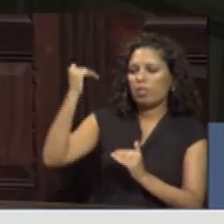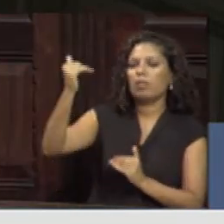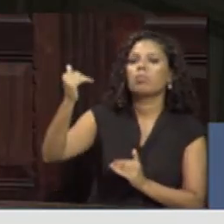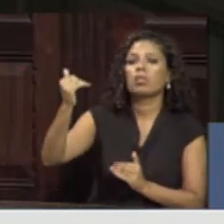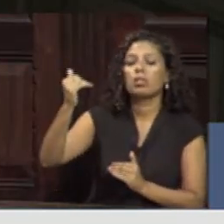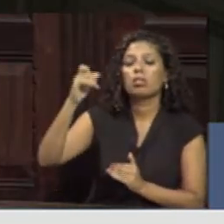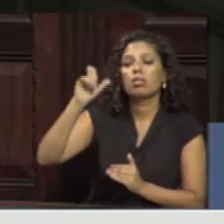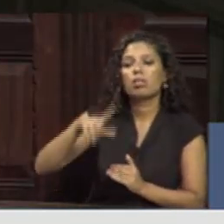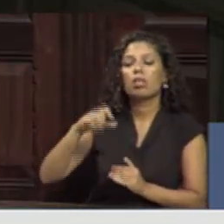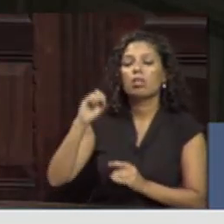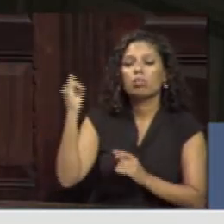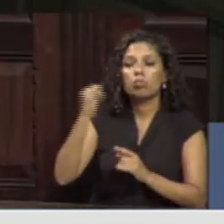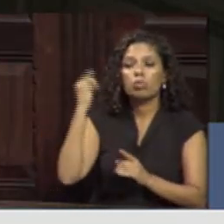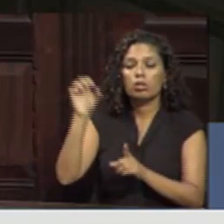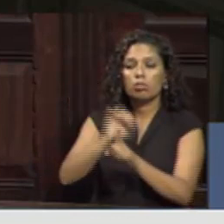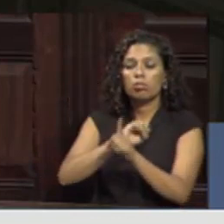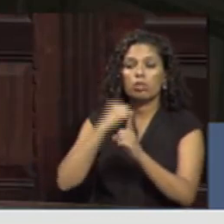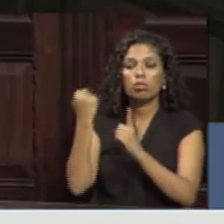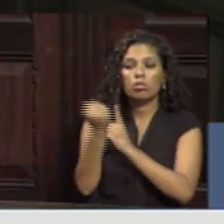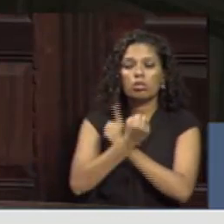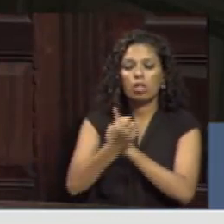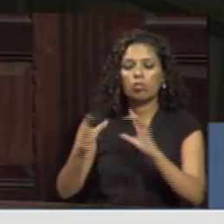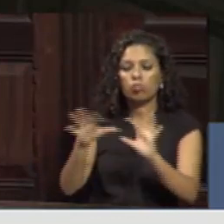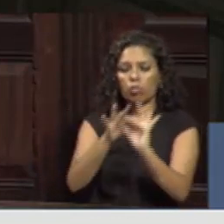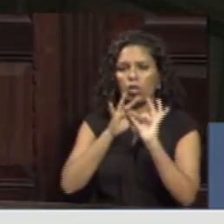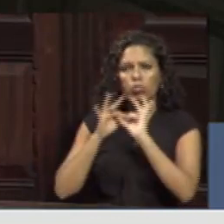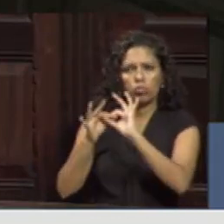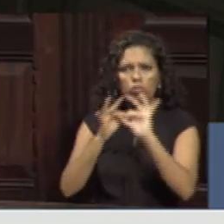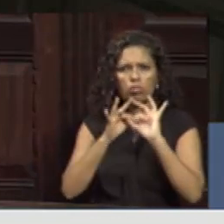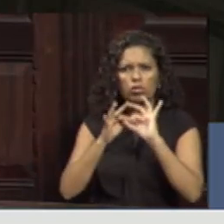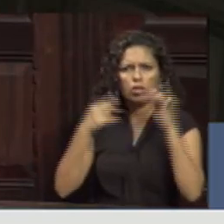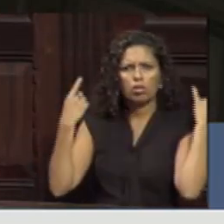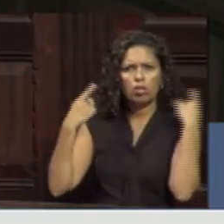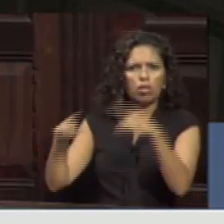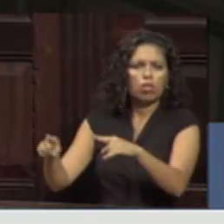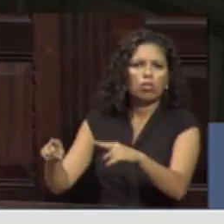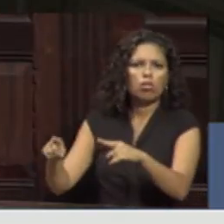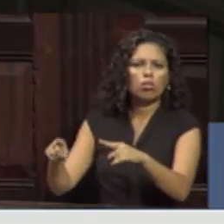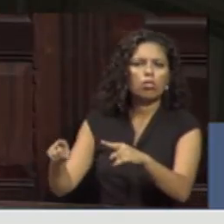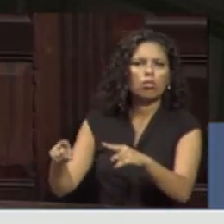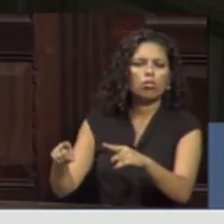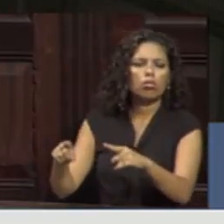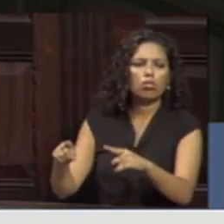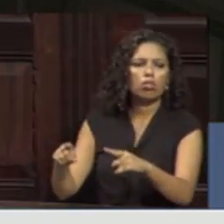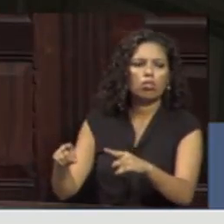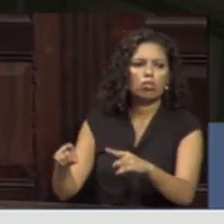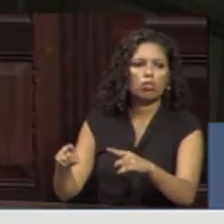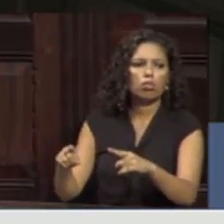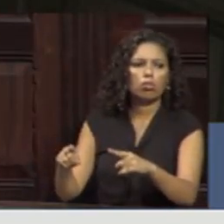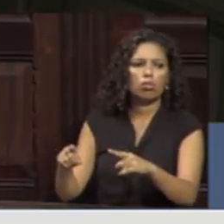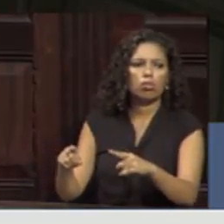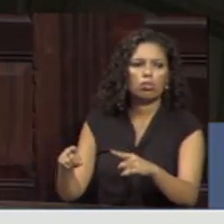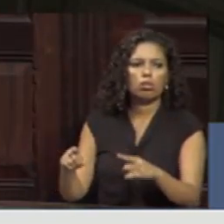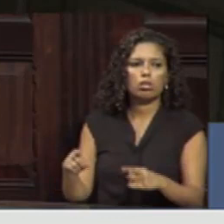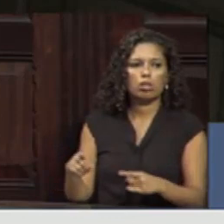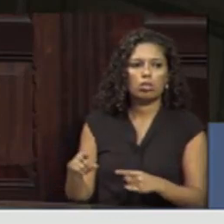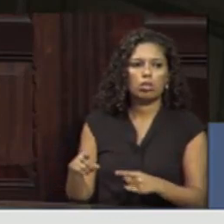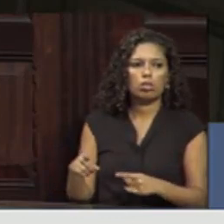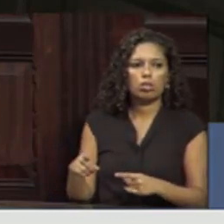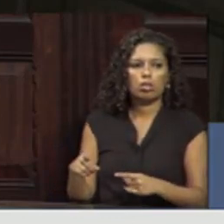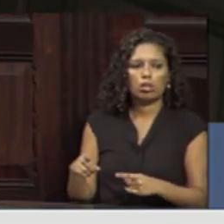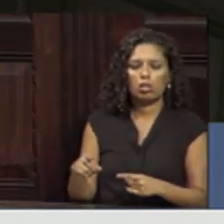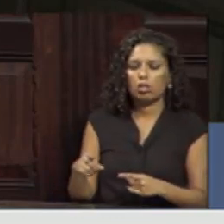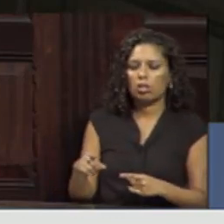que a sociedade esteja firme e unida, rechaçando esse tipo de interrupção de mandatos parlamentares ou